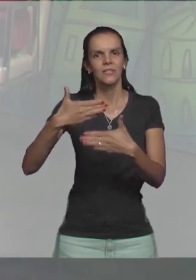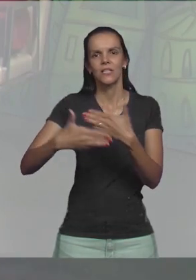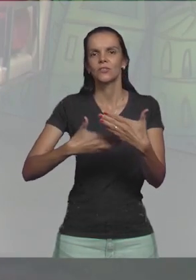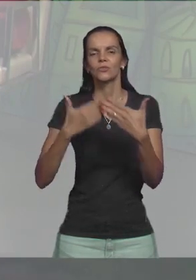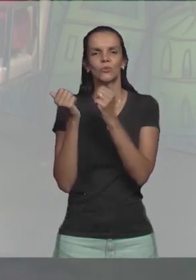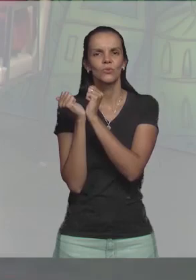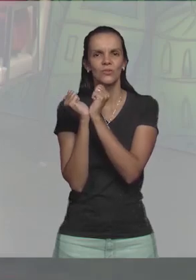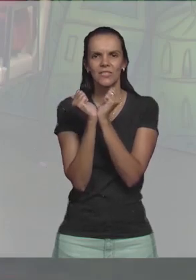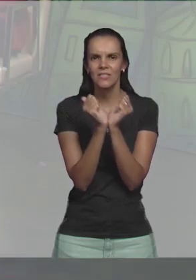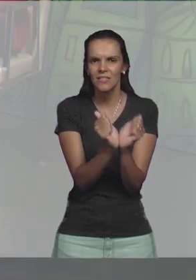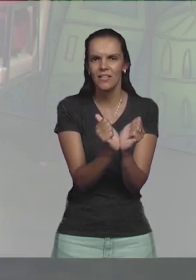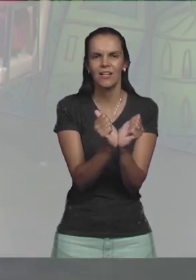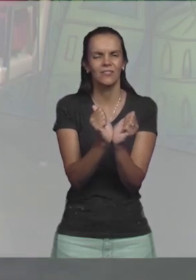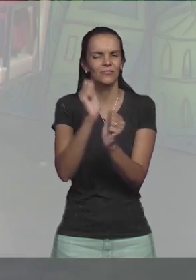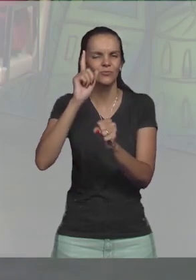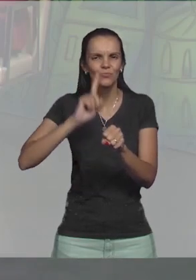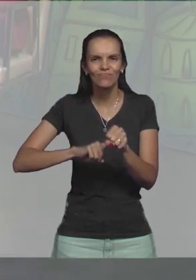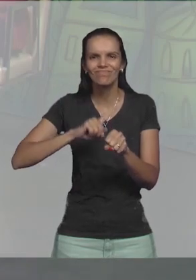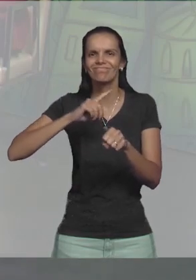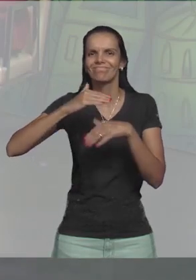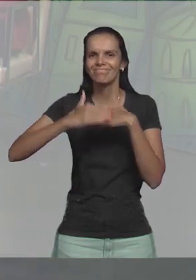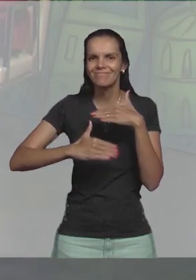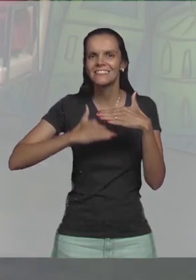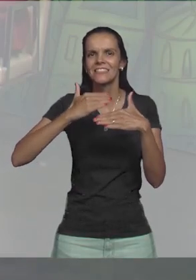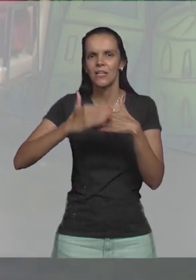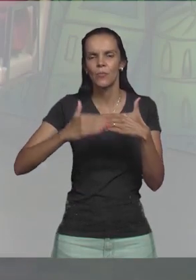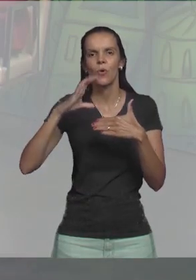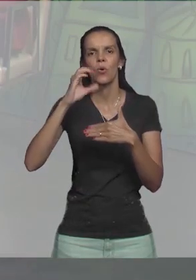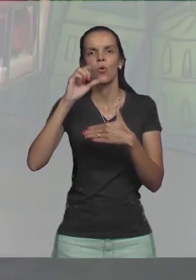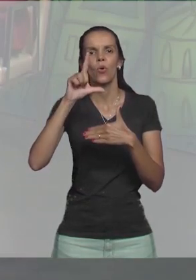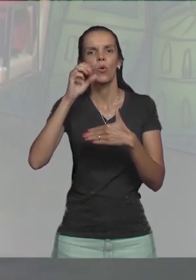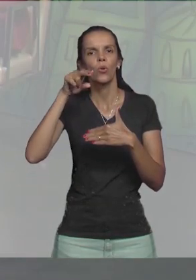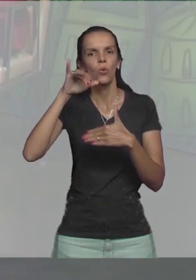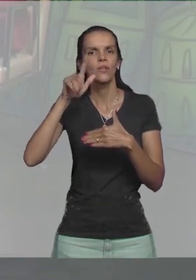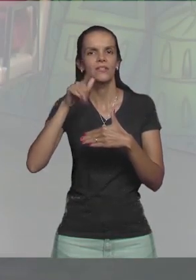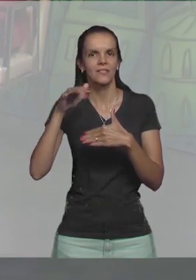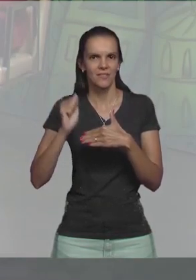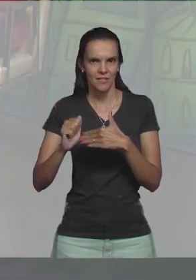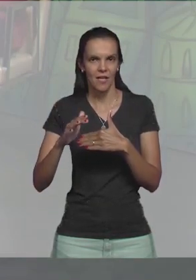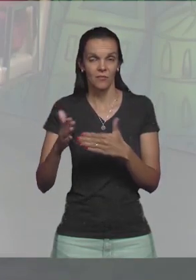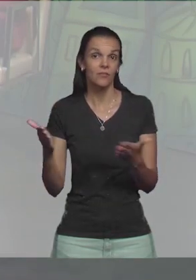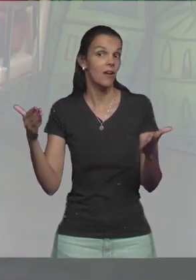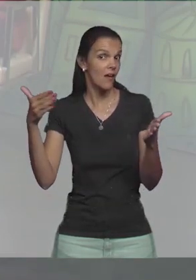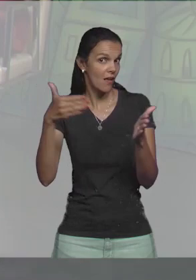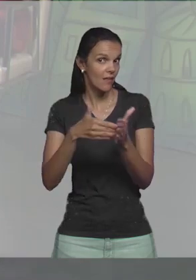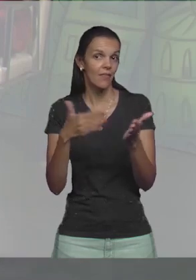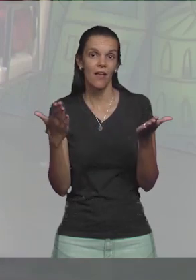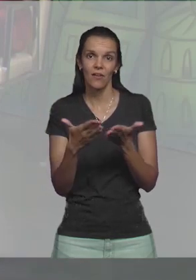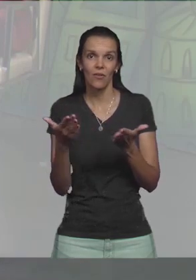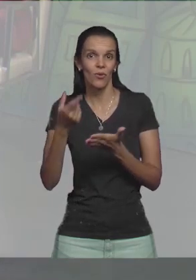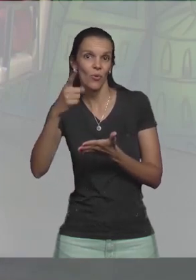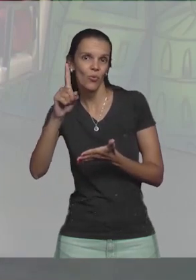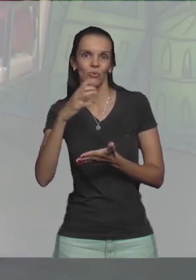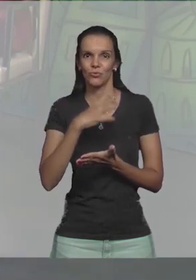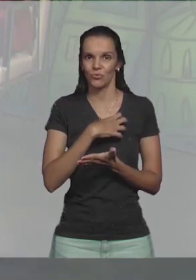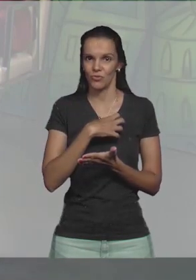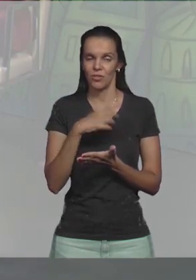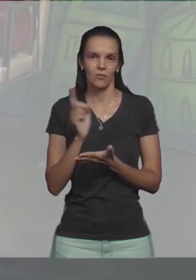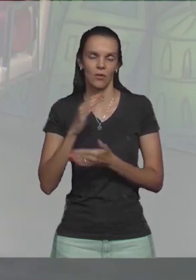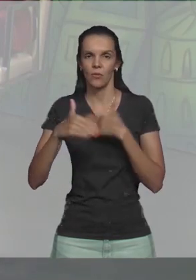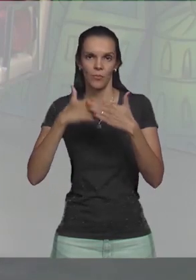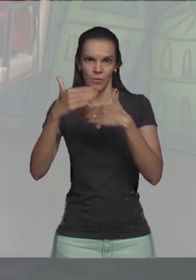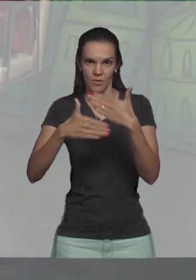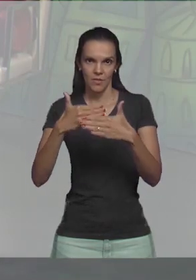de escravidão, né? Foi o tempo todo colonizado e continua sendo de outras formas que não